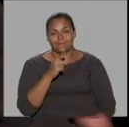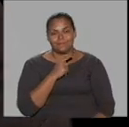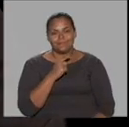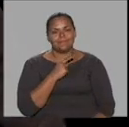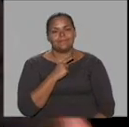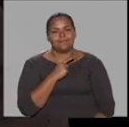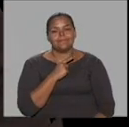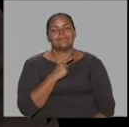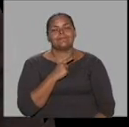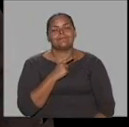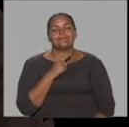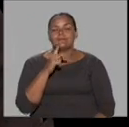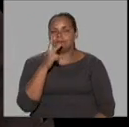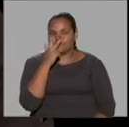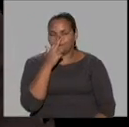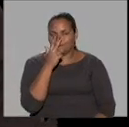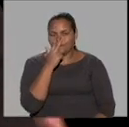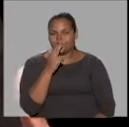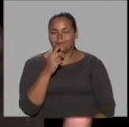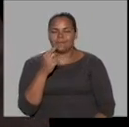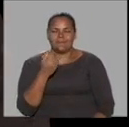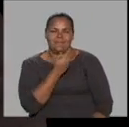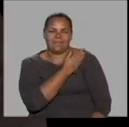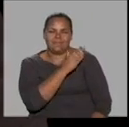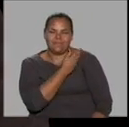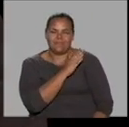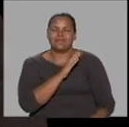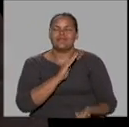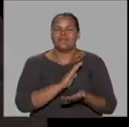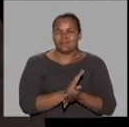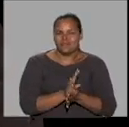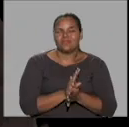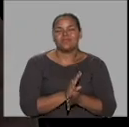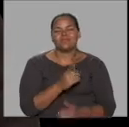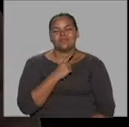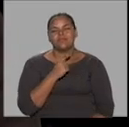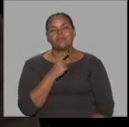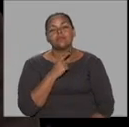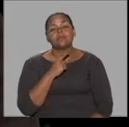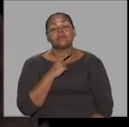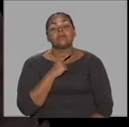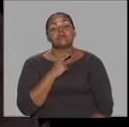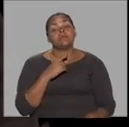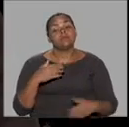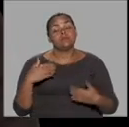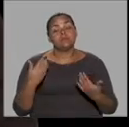tinha esse resquício de marginalização, né? Era bem marginalizado